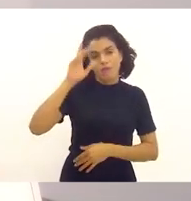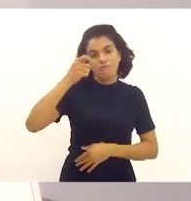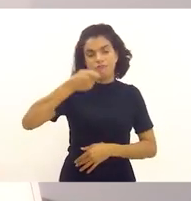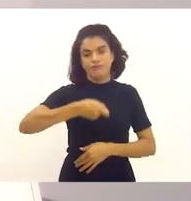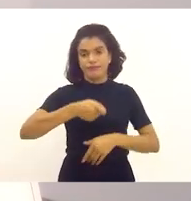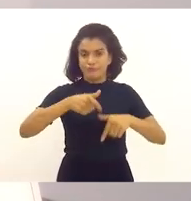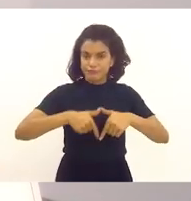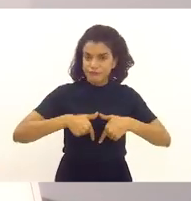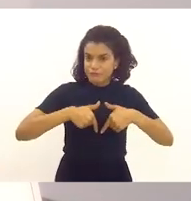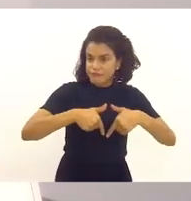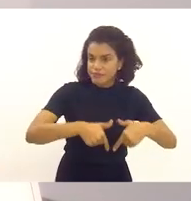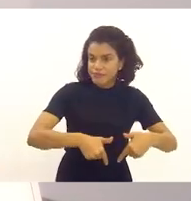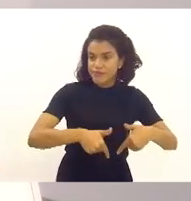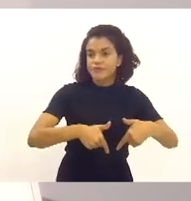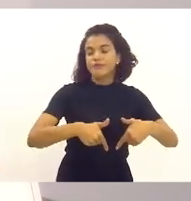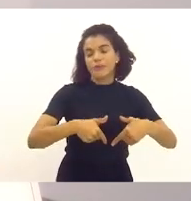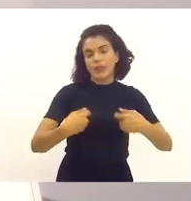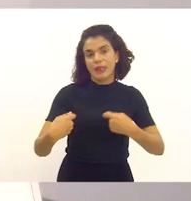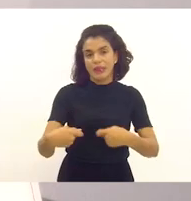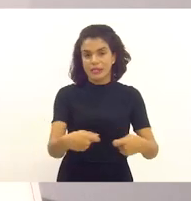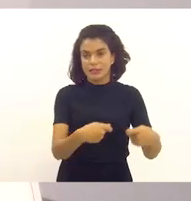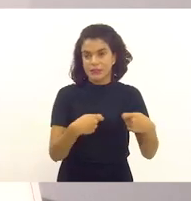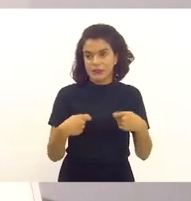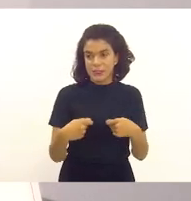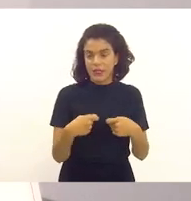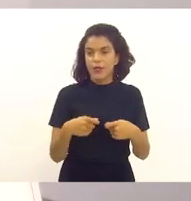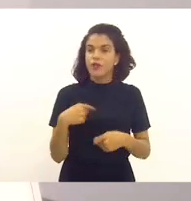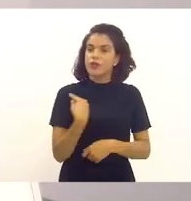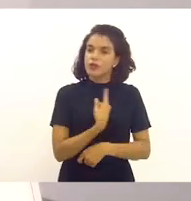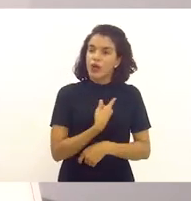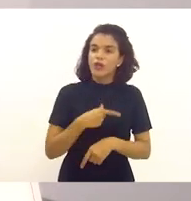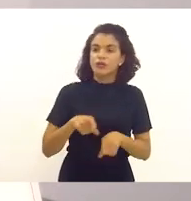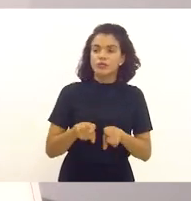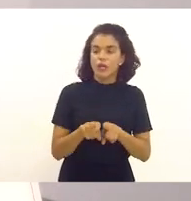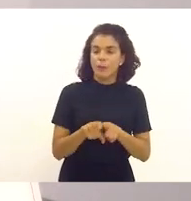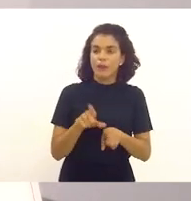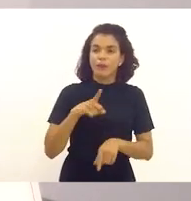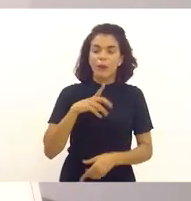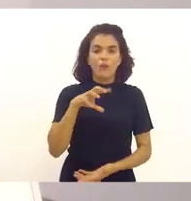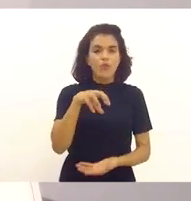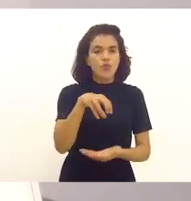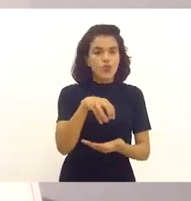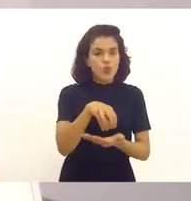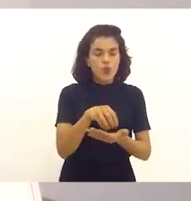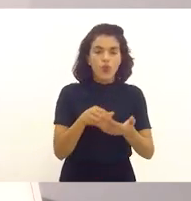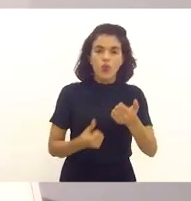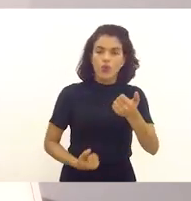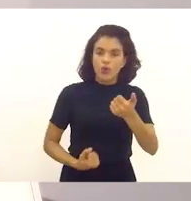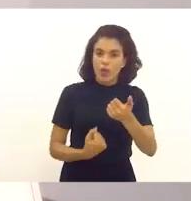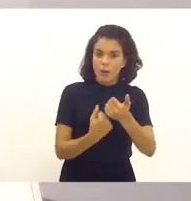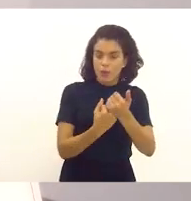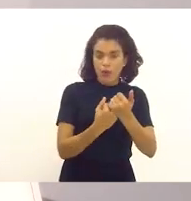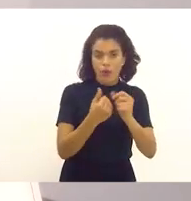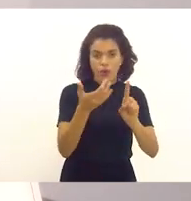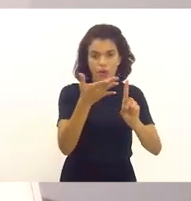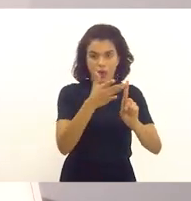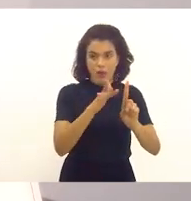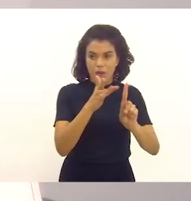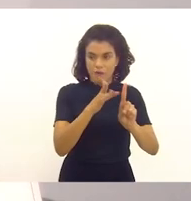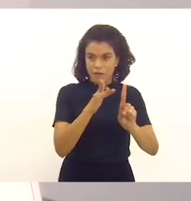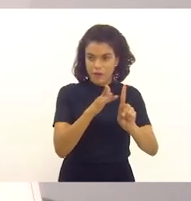cabíveis as providências que são necessárias Nós também temos um núcleo de apoio a vítima tal qual